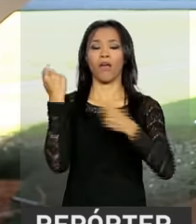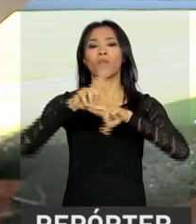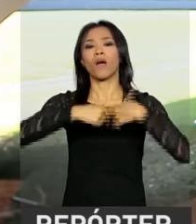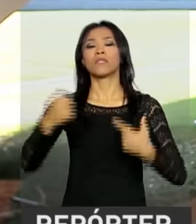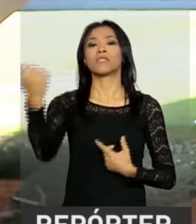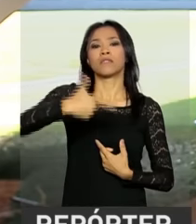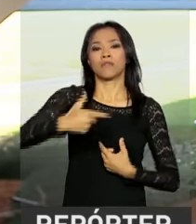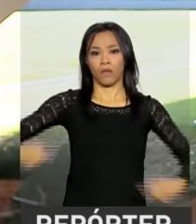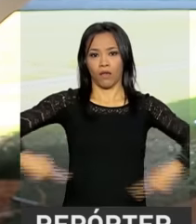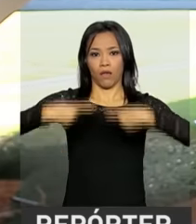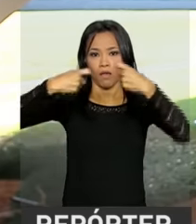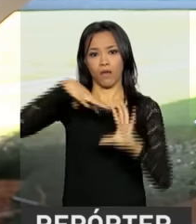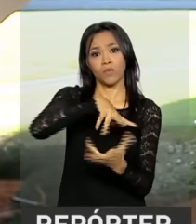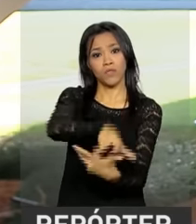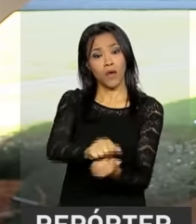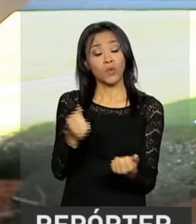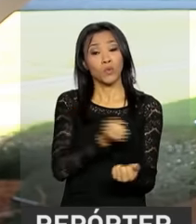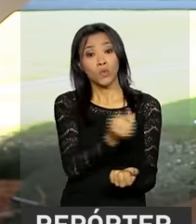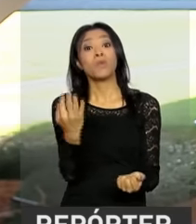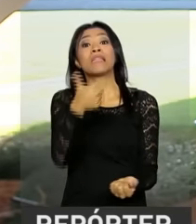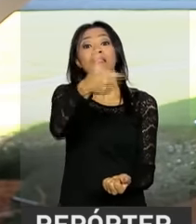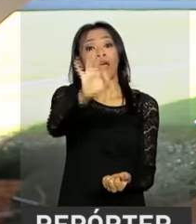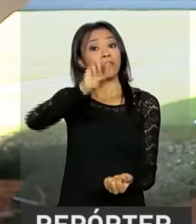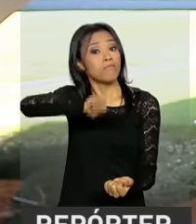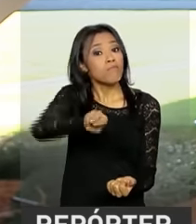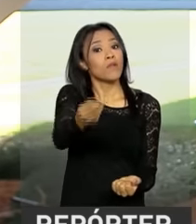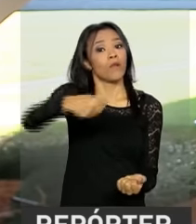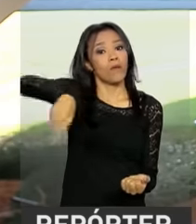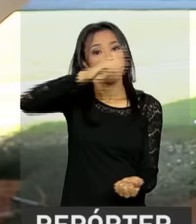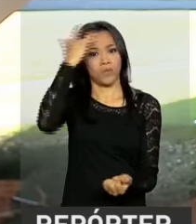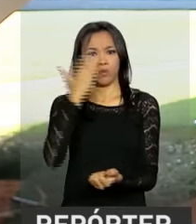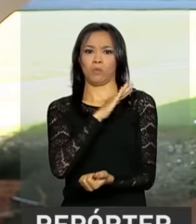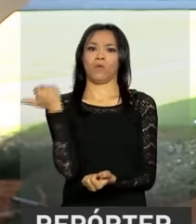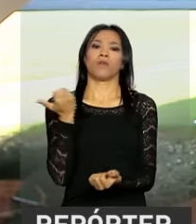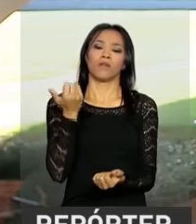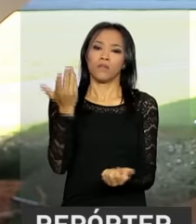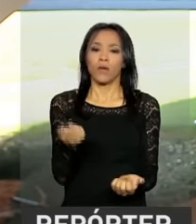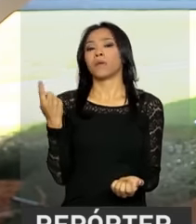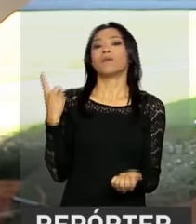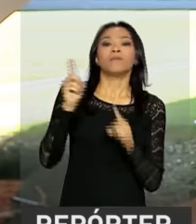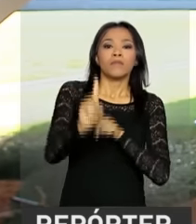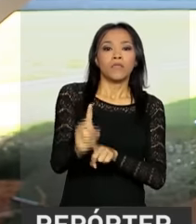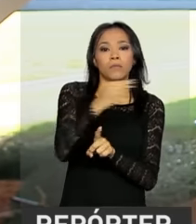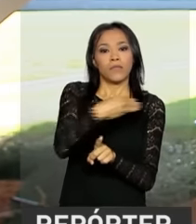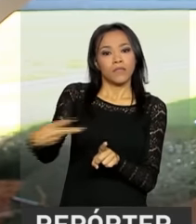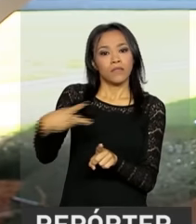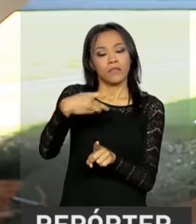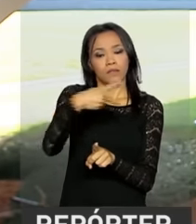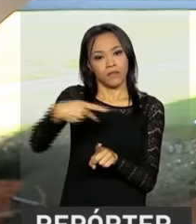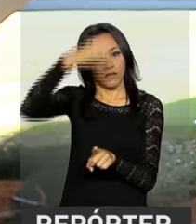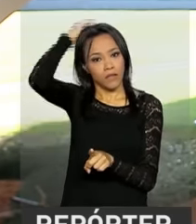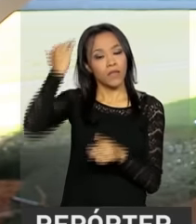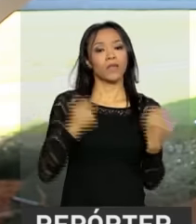Mundial. Ao todo, estima-se que foram mais de 10 milhões de vítimas. Além de Temer, estavam presentes no ato nacional